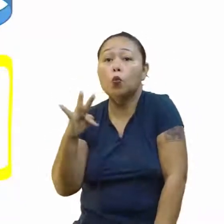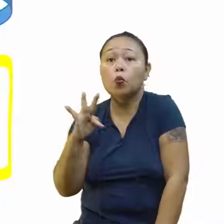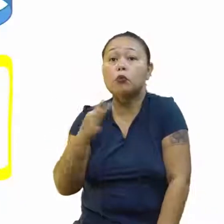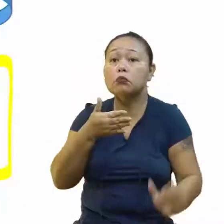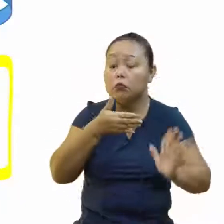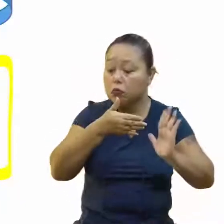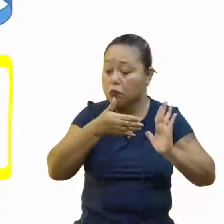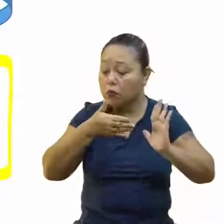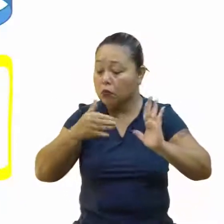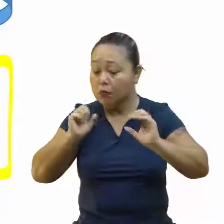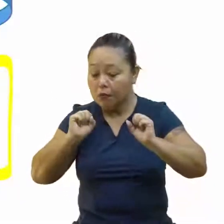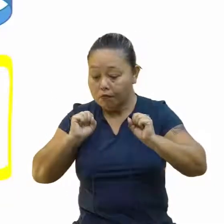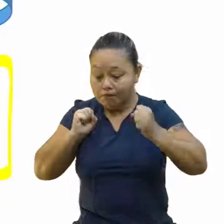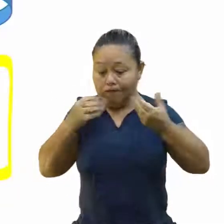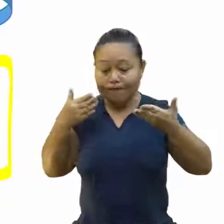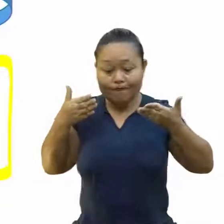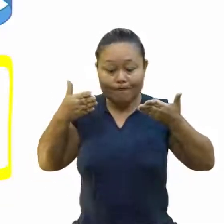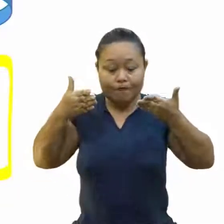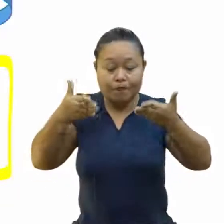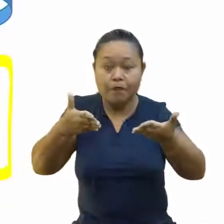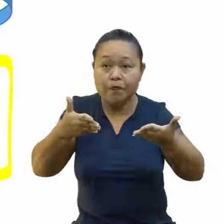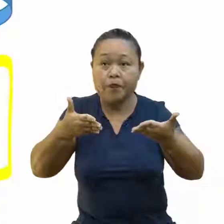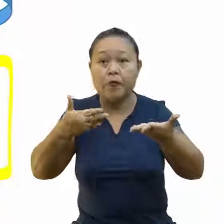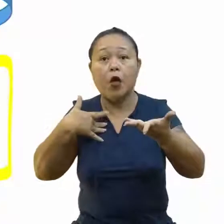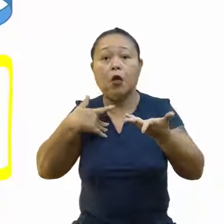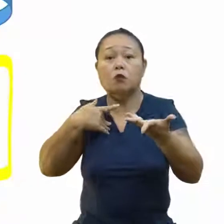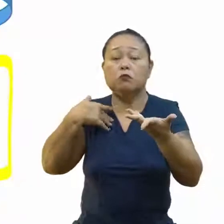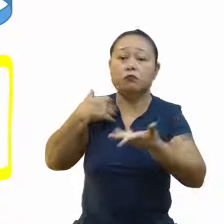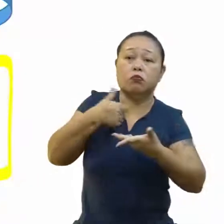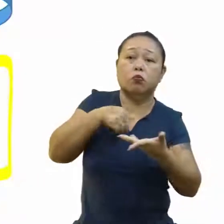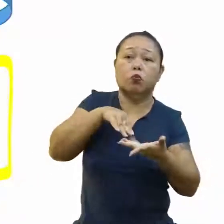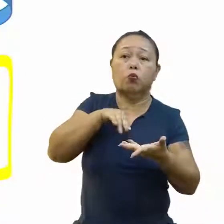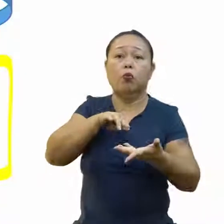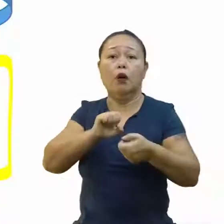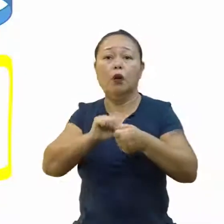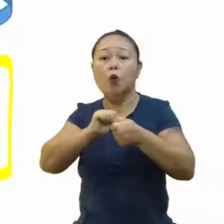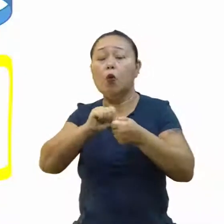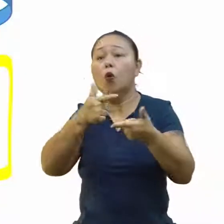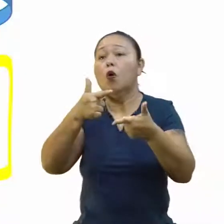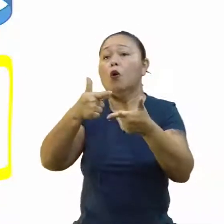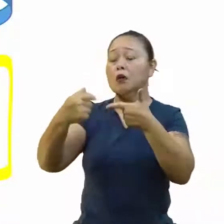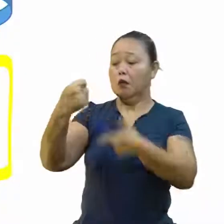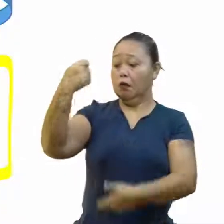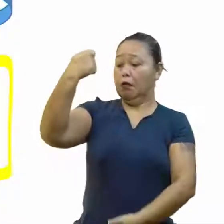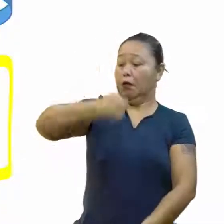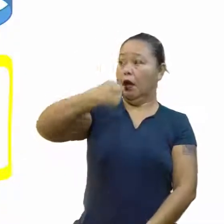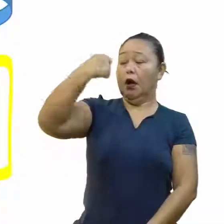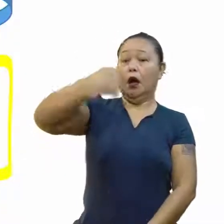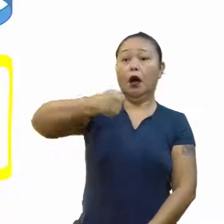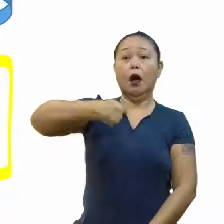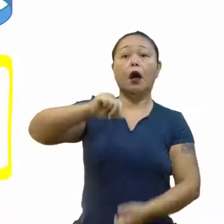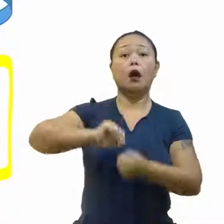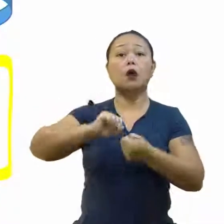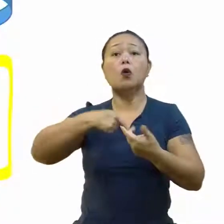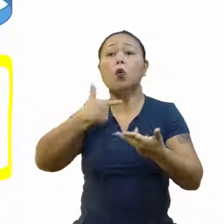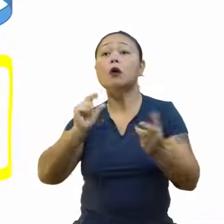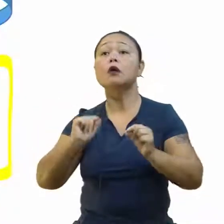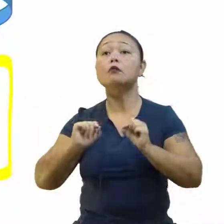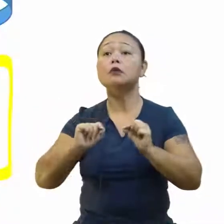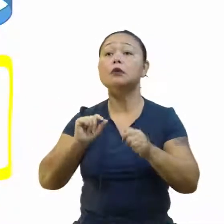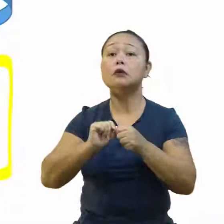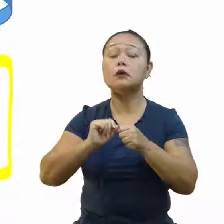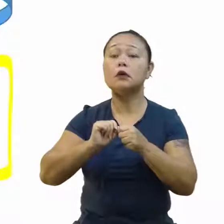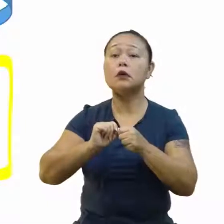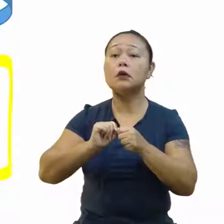em esforço físico ou estresse, ou demandas impostas, o que eu preciso fazer?